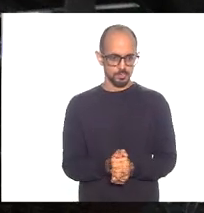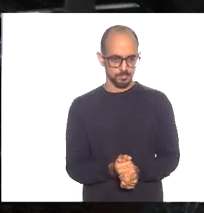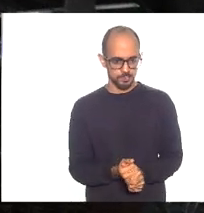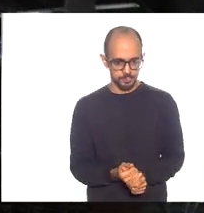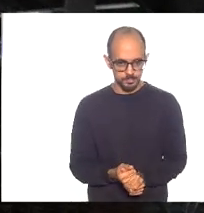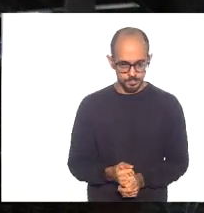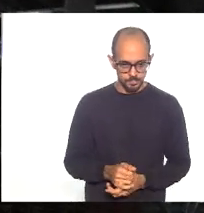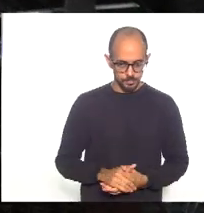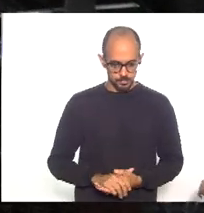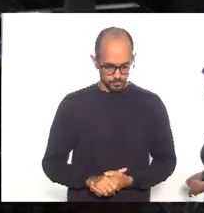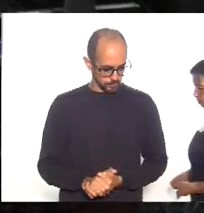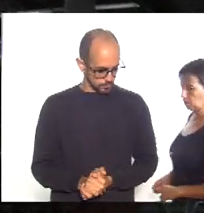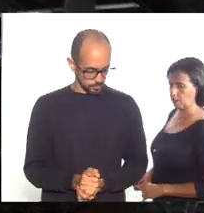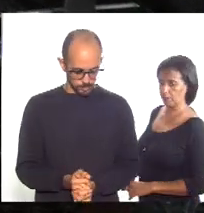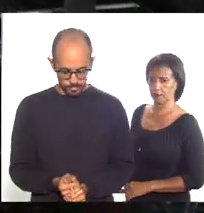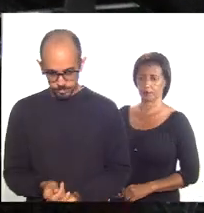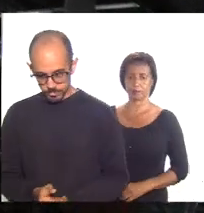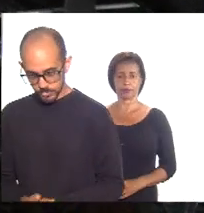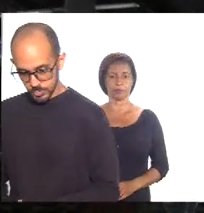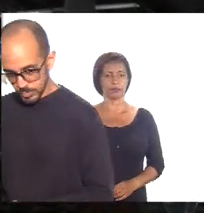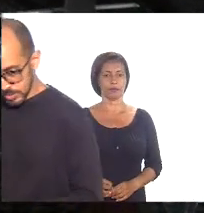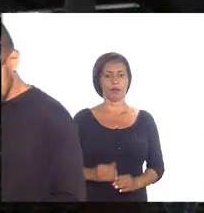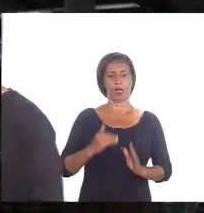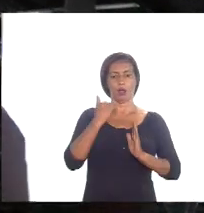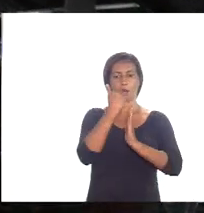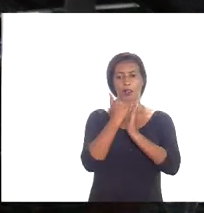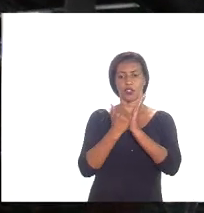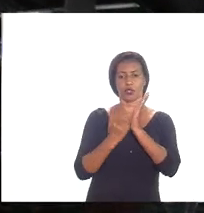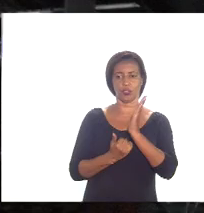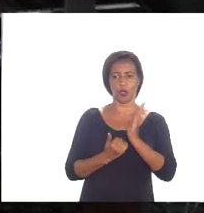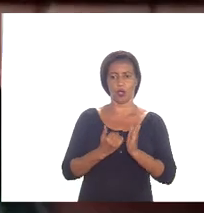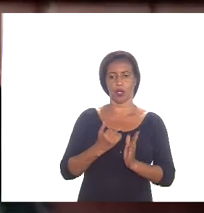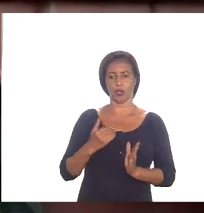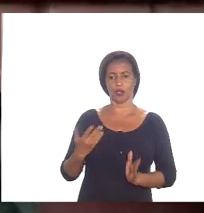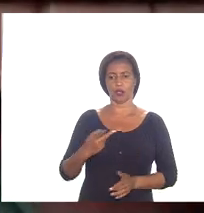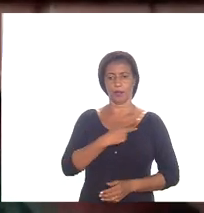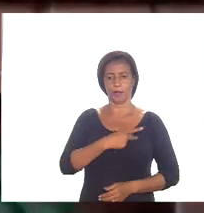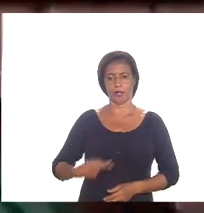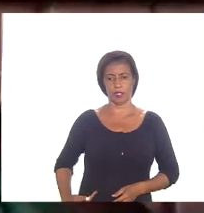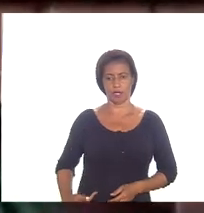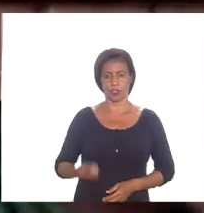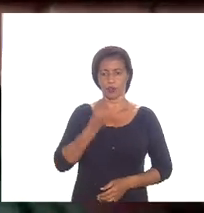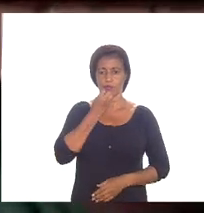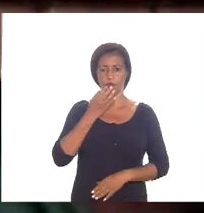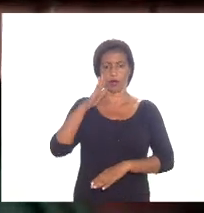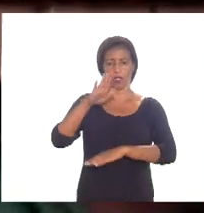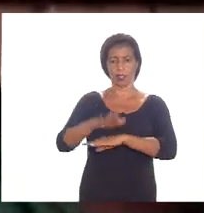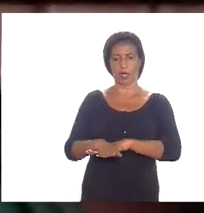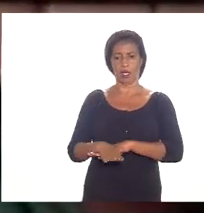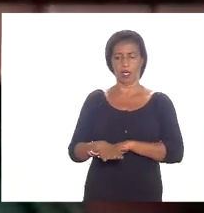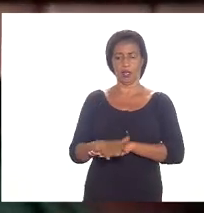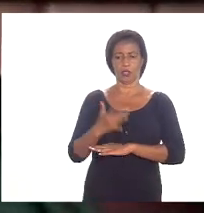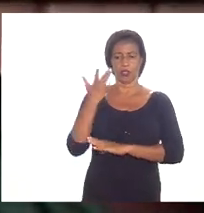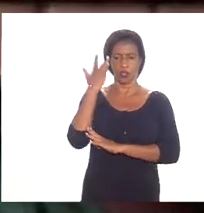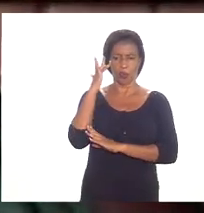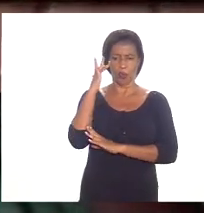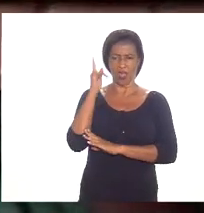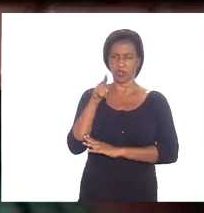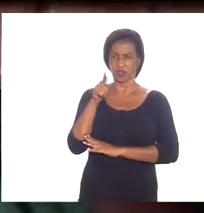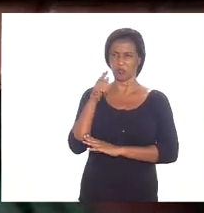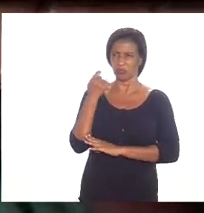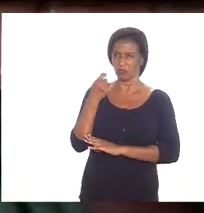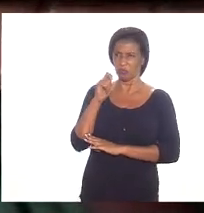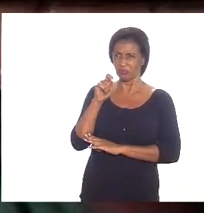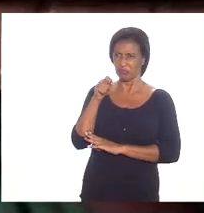ordem nesse sentido, presidente, se o senhor me permite. Boa tarde. Acho que acho muito pertinente a sinalização do deputado